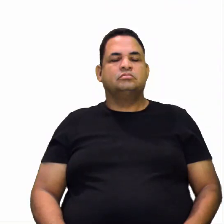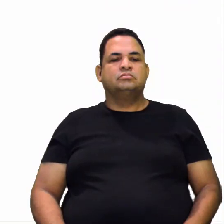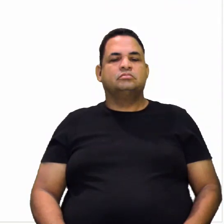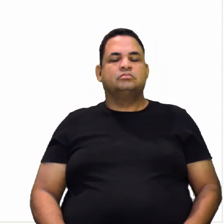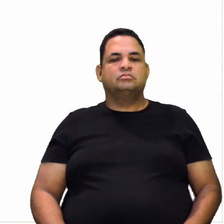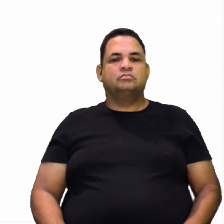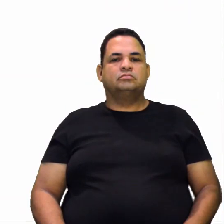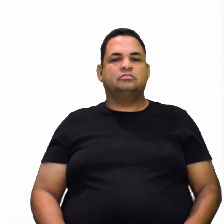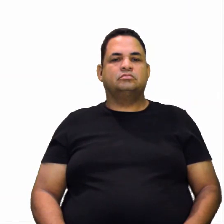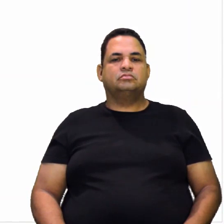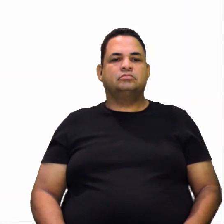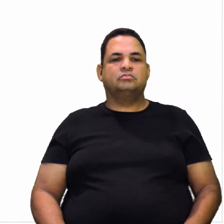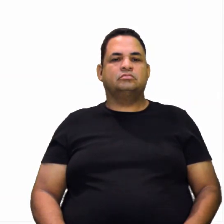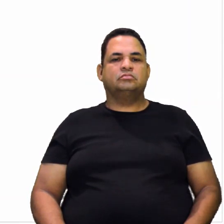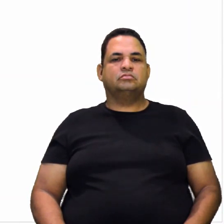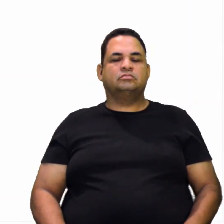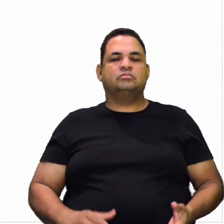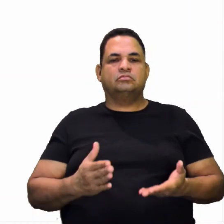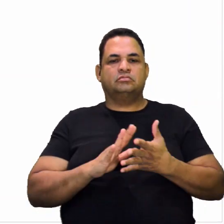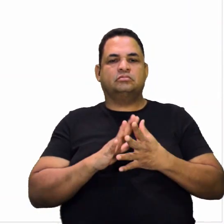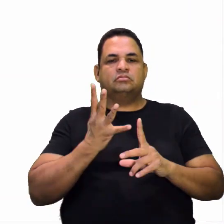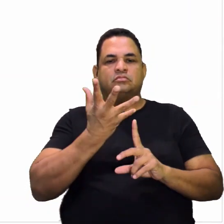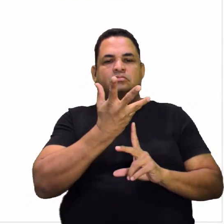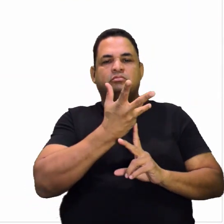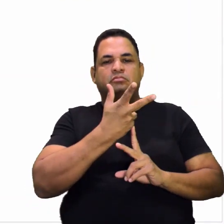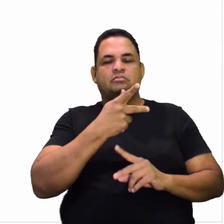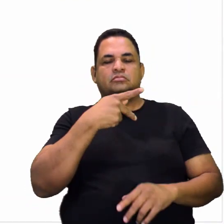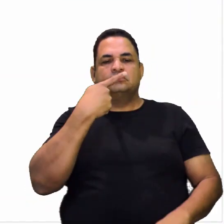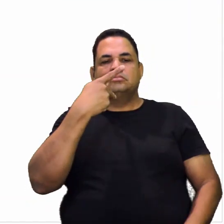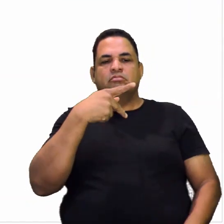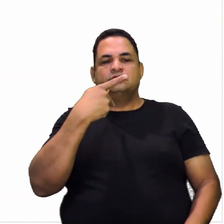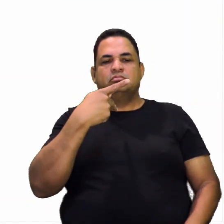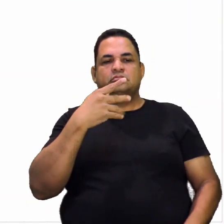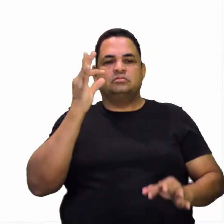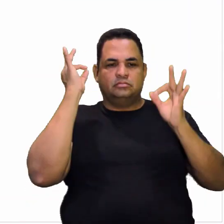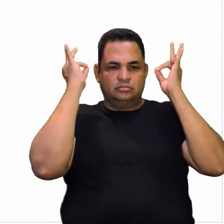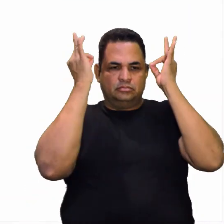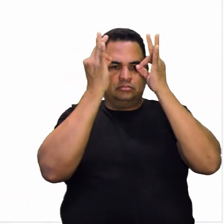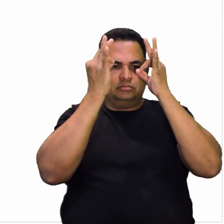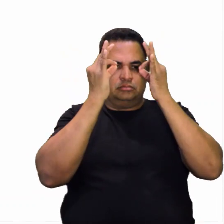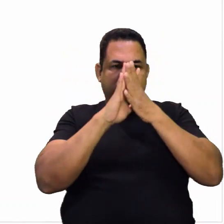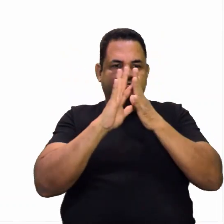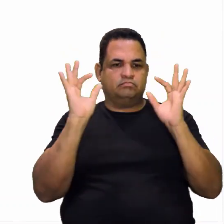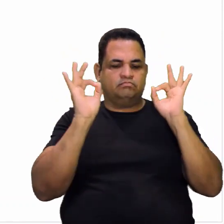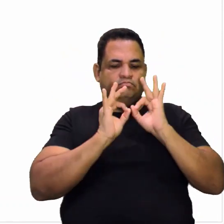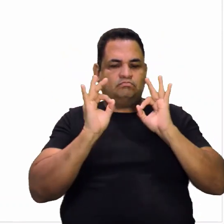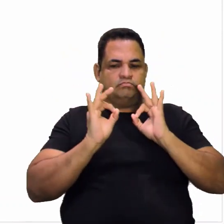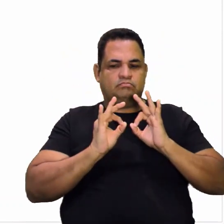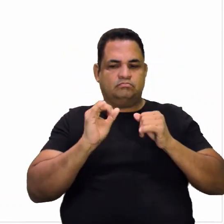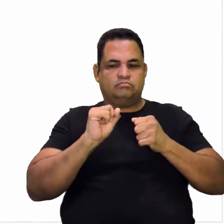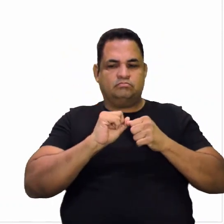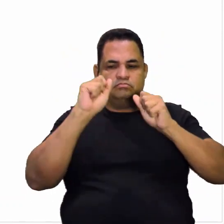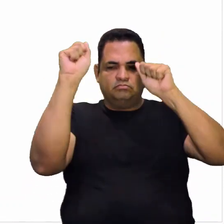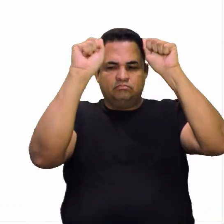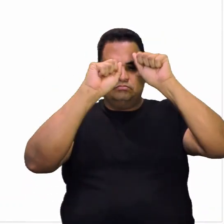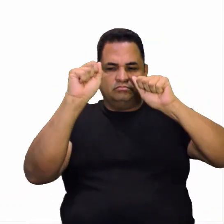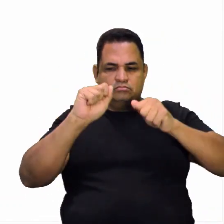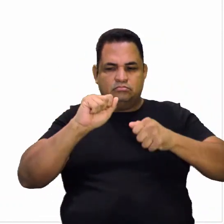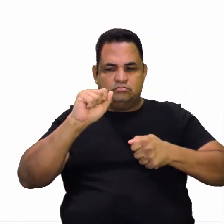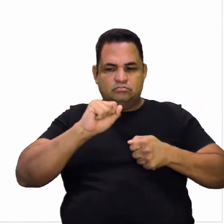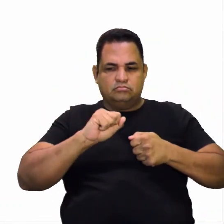Bom, no que se refere à arte, os gregos eram excelentes escultores.